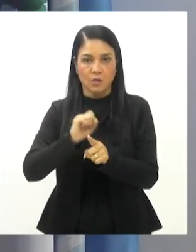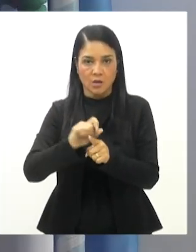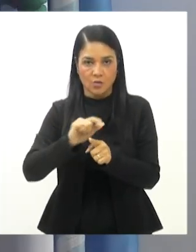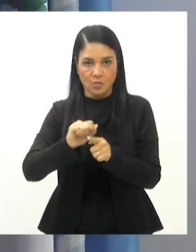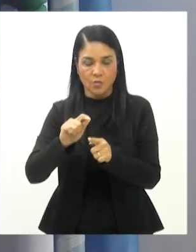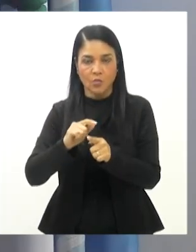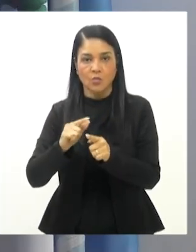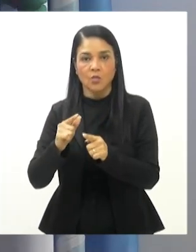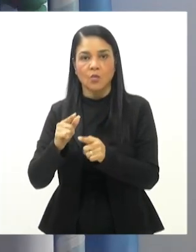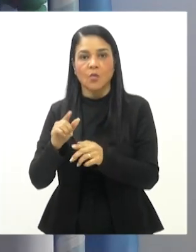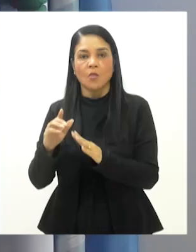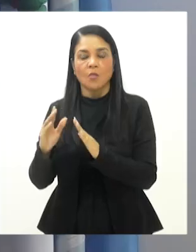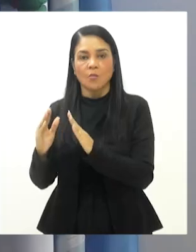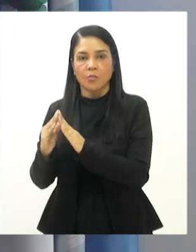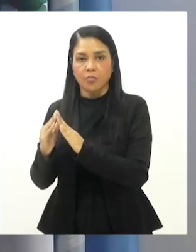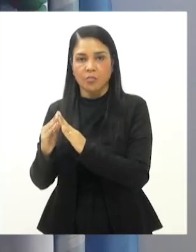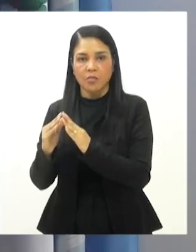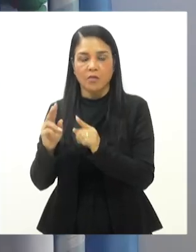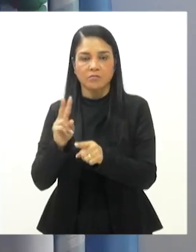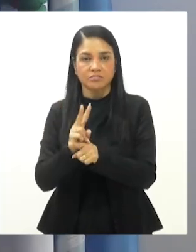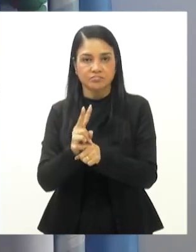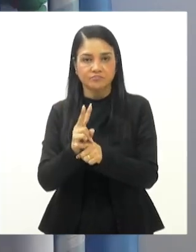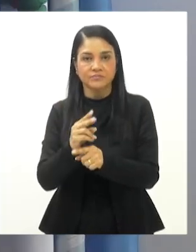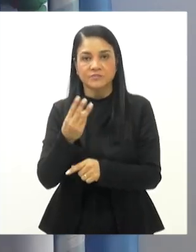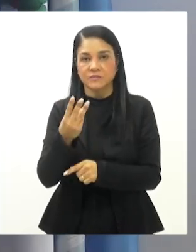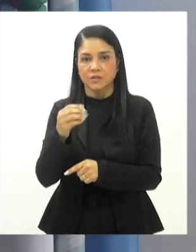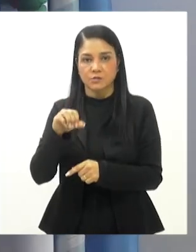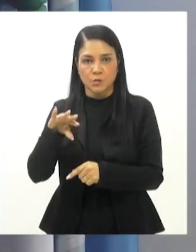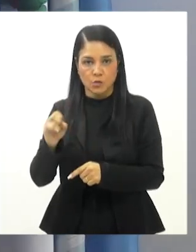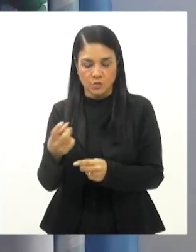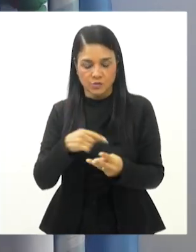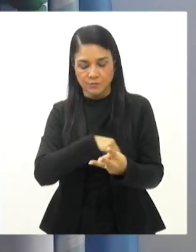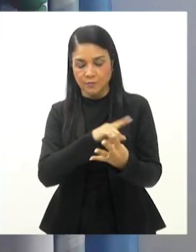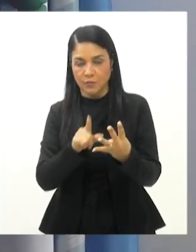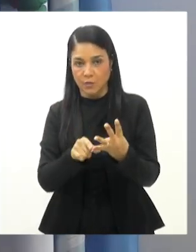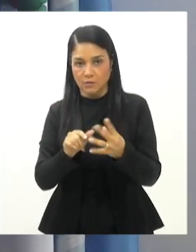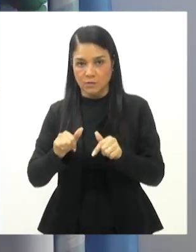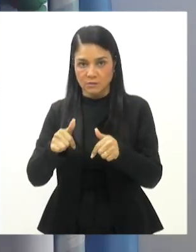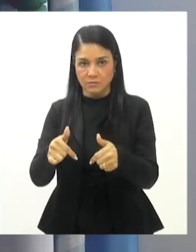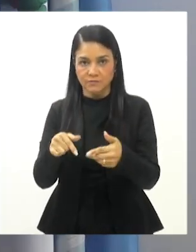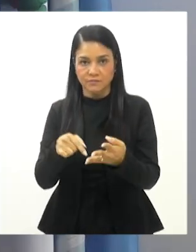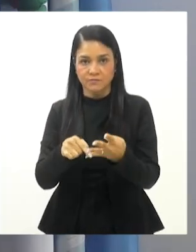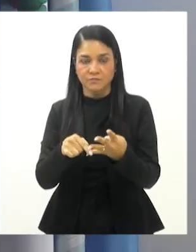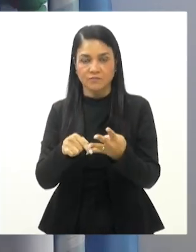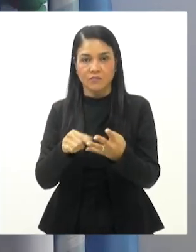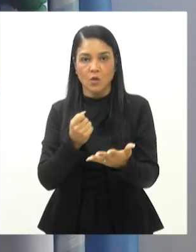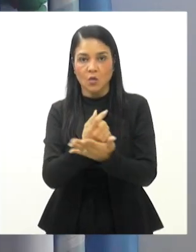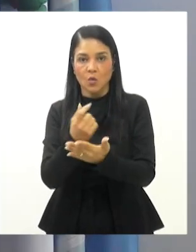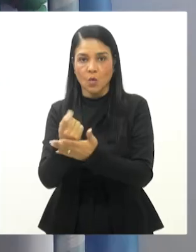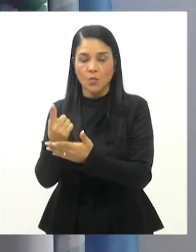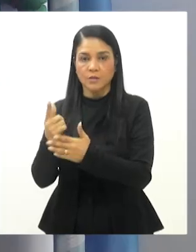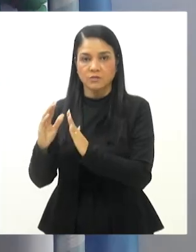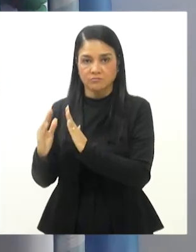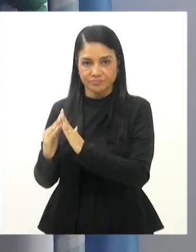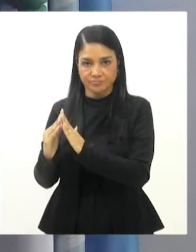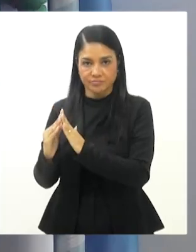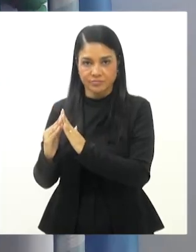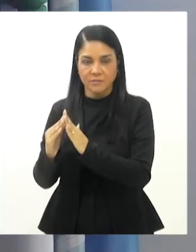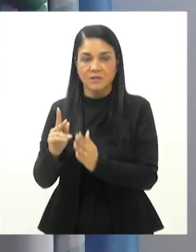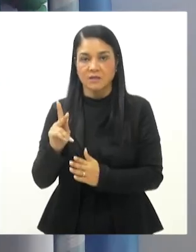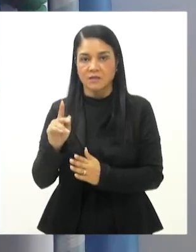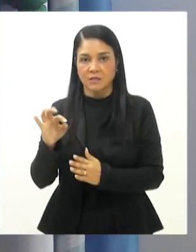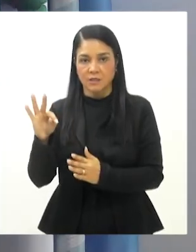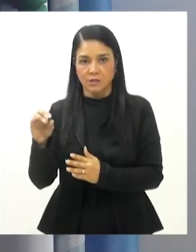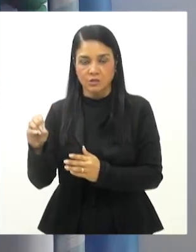profissionais aos abrigos, 3 milhões de reais. Ação 4, aquisição de imóvel, prevendo kits